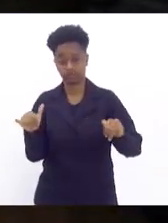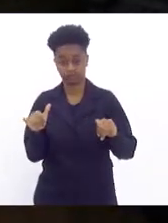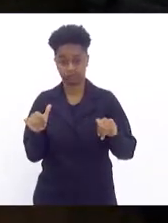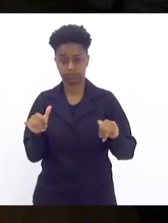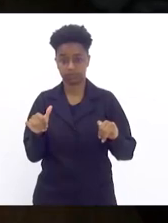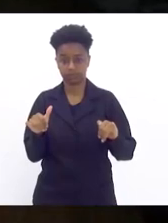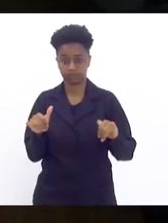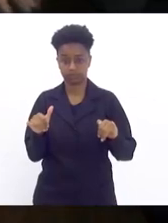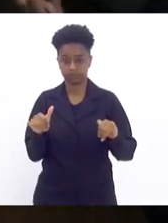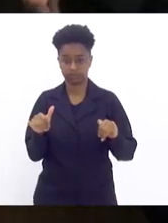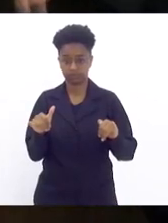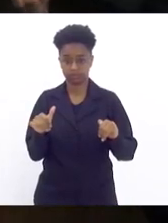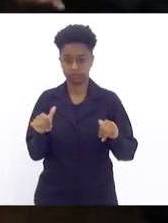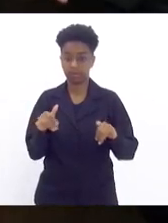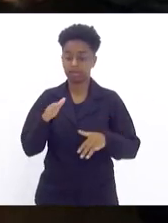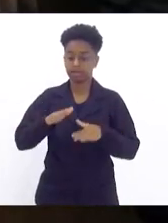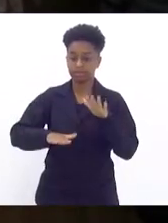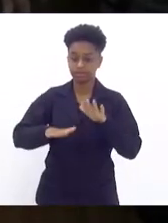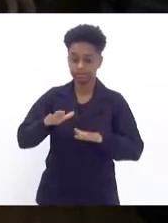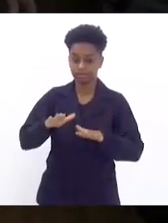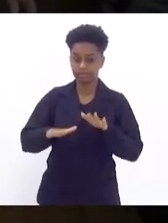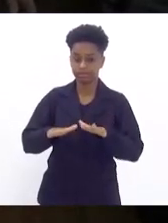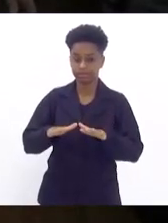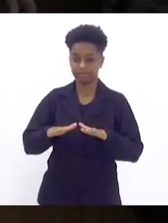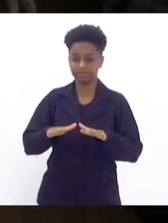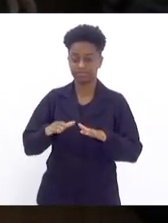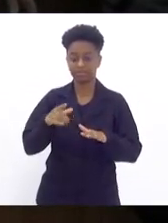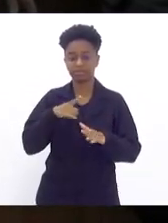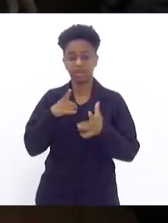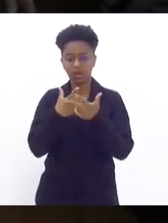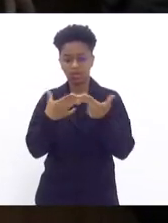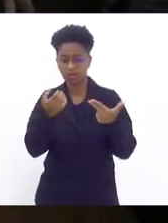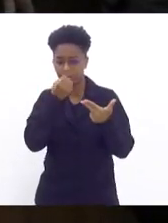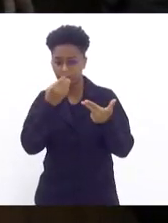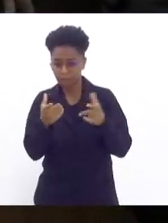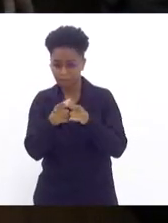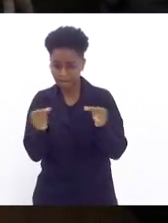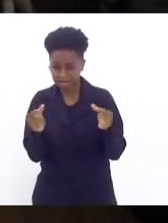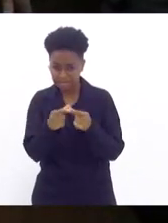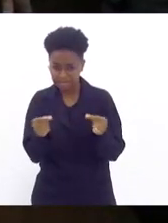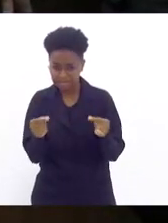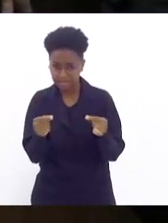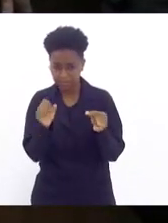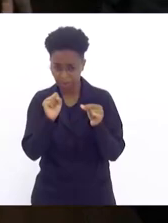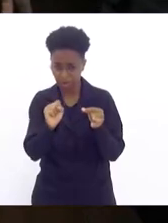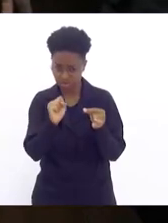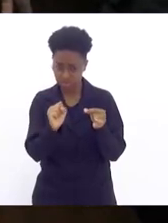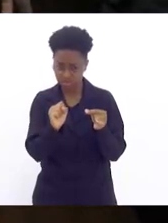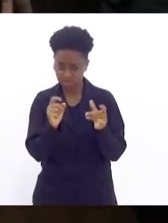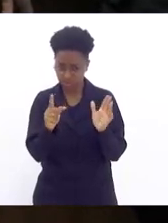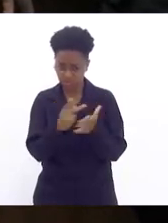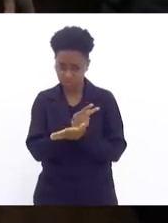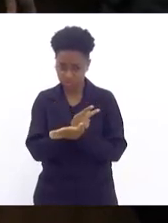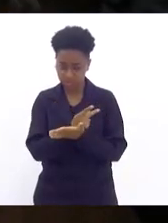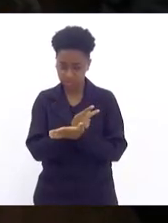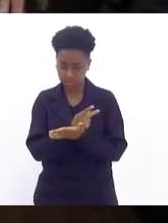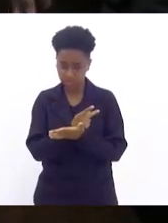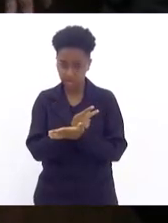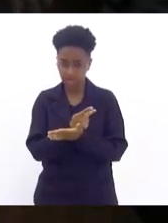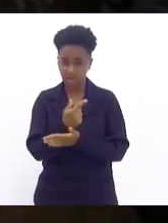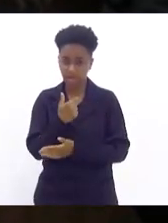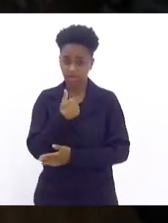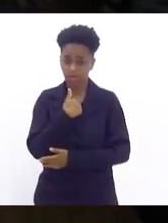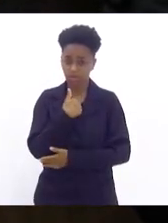porventura pode vir alguma coisa boa de Brasília é uma pergunta que eu deixo no ar eu